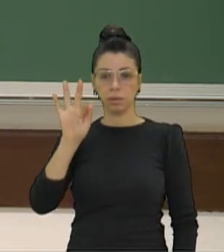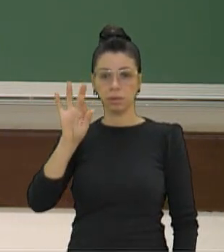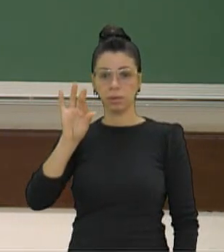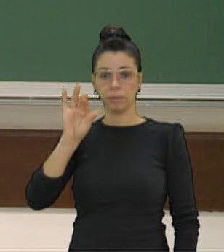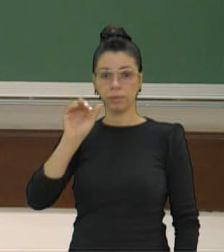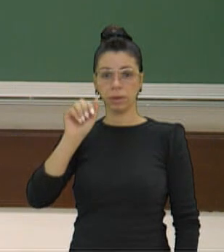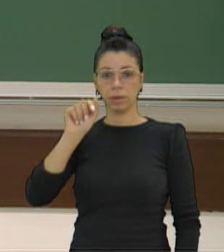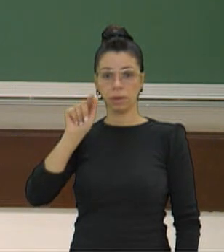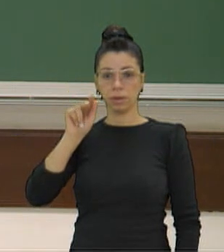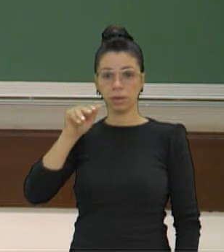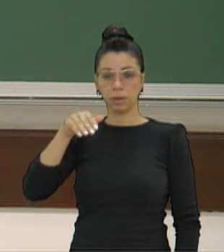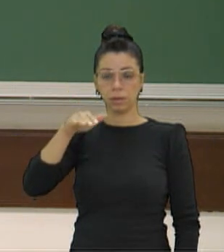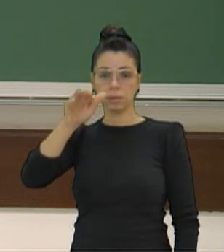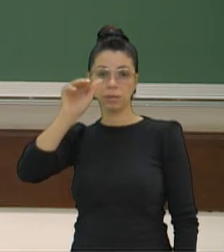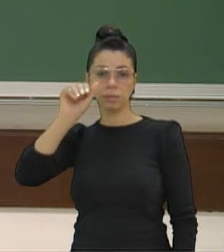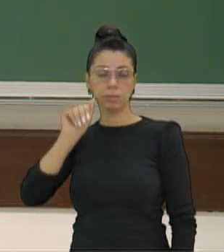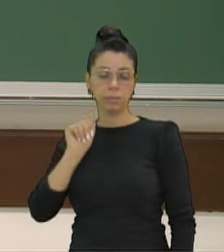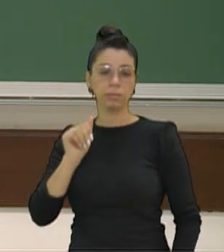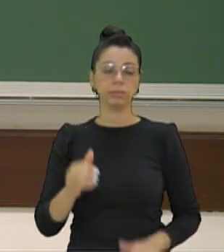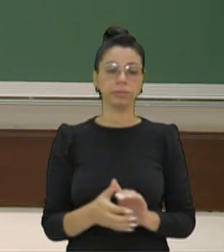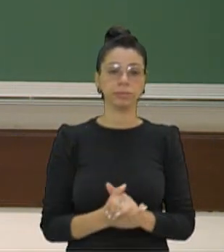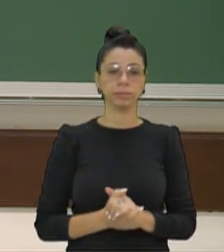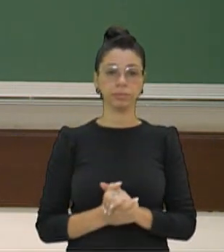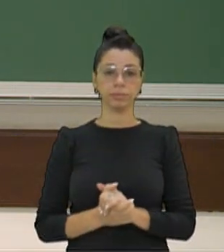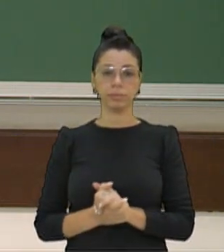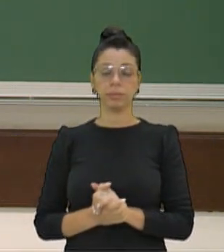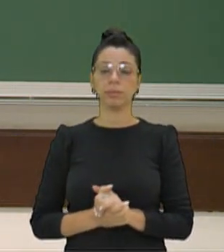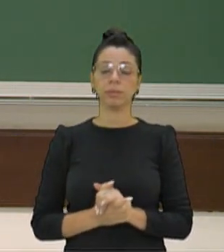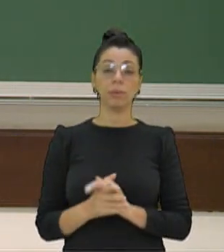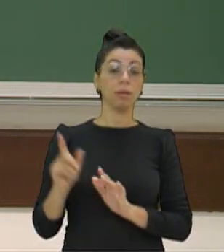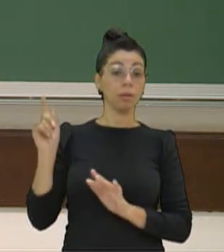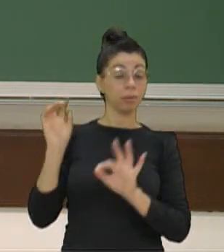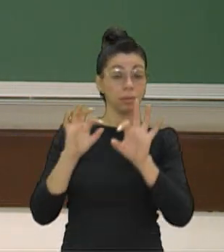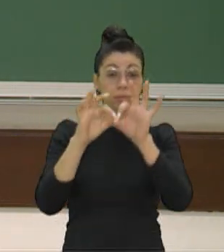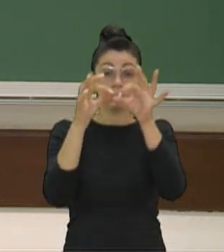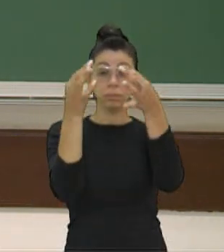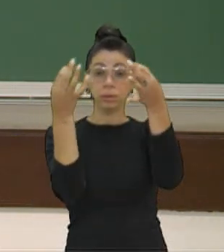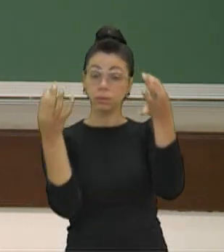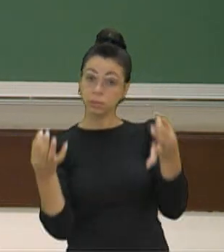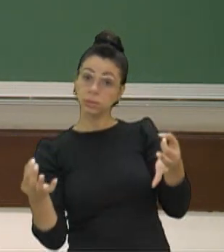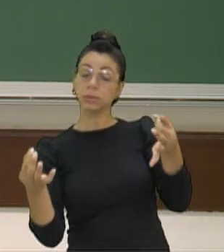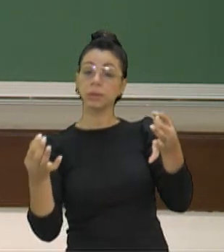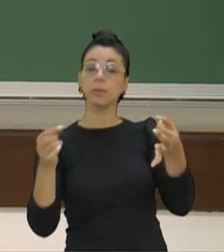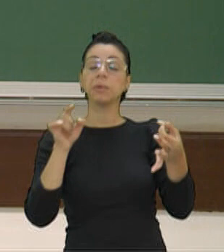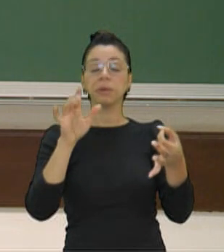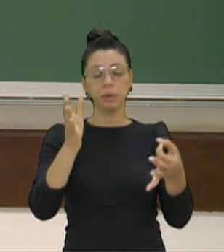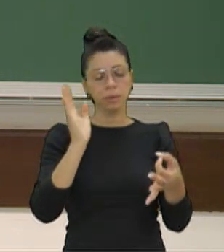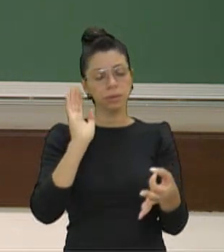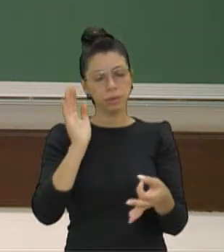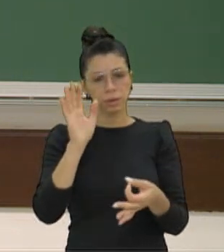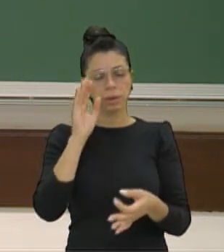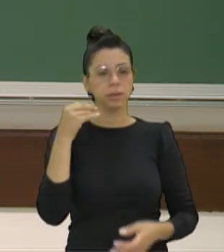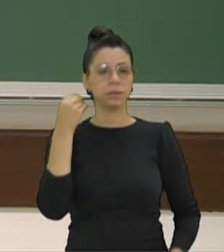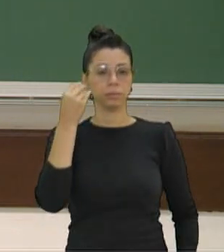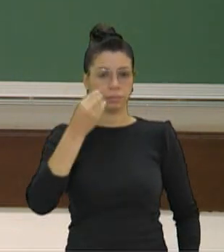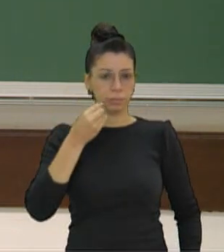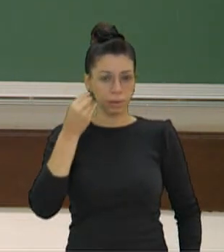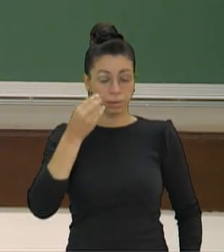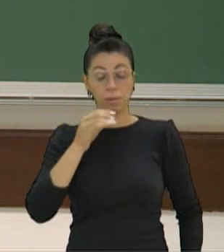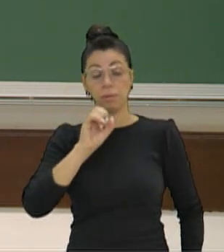modelo didático bem simples. Talvez alguns de vocês já até tenham feito em algum momento ou já tenham visto,